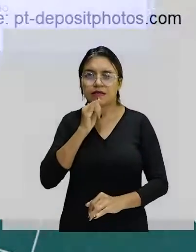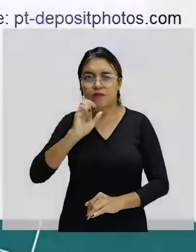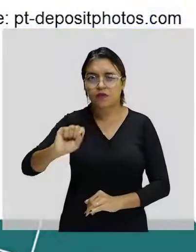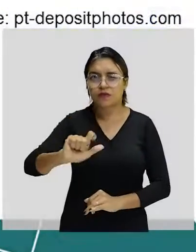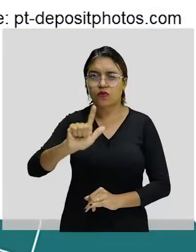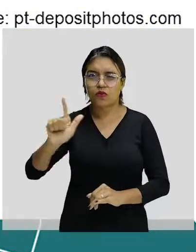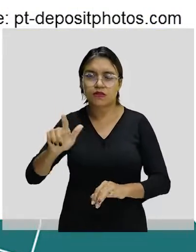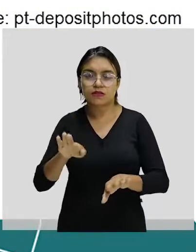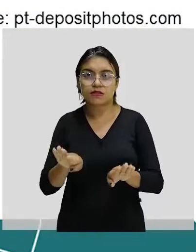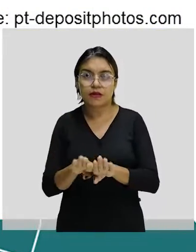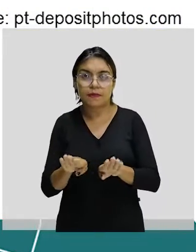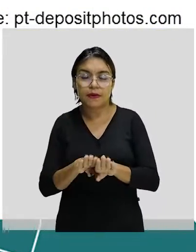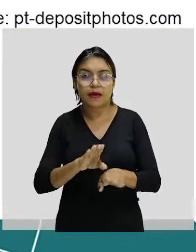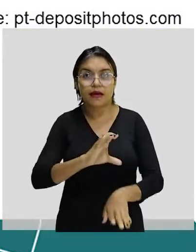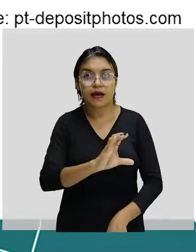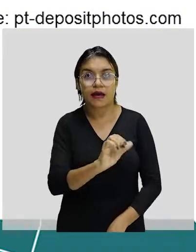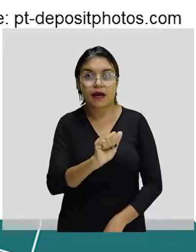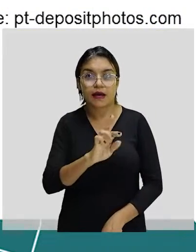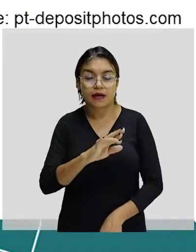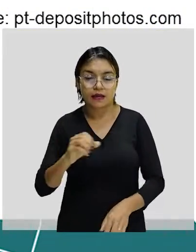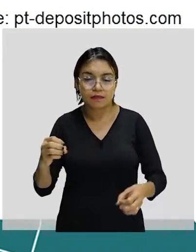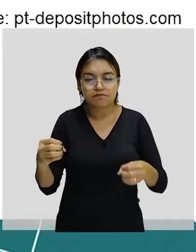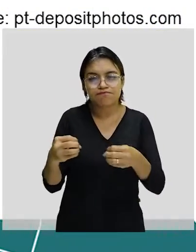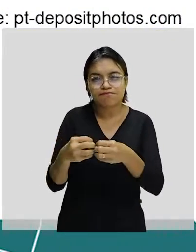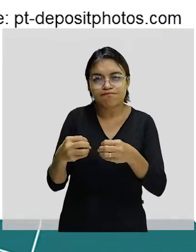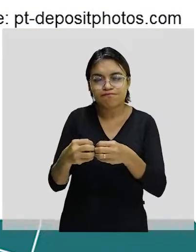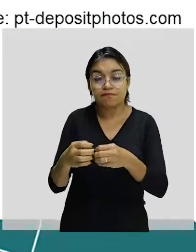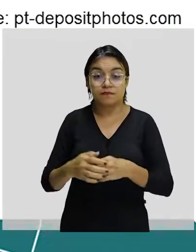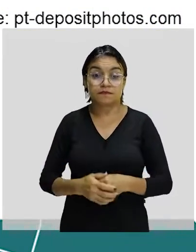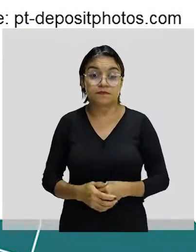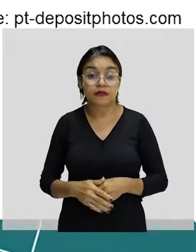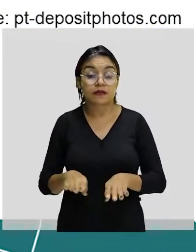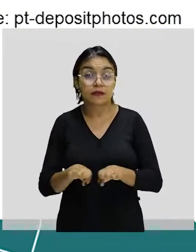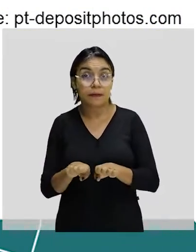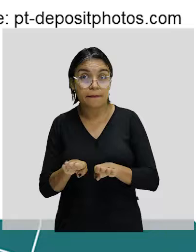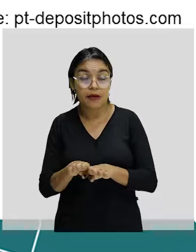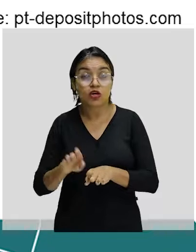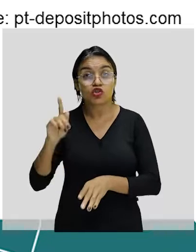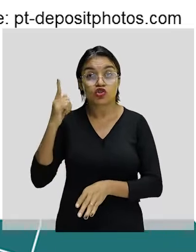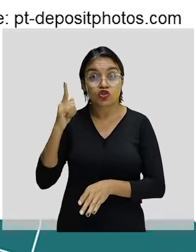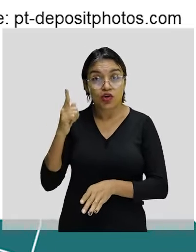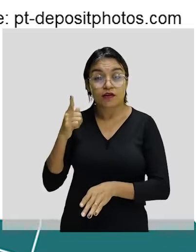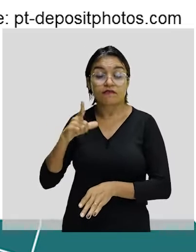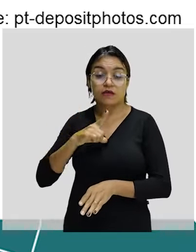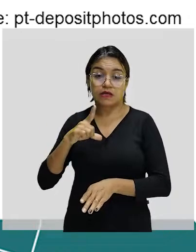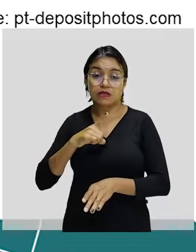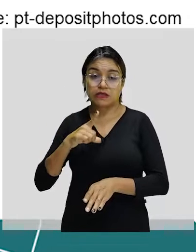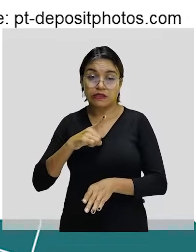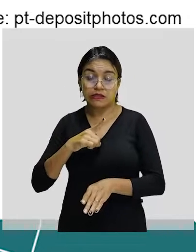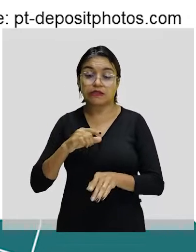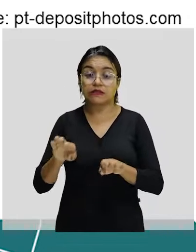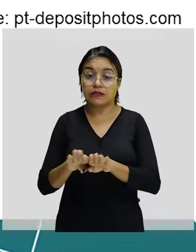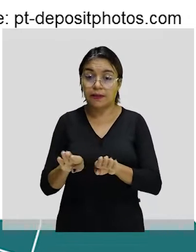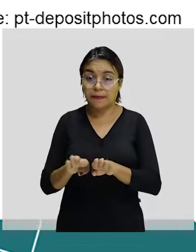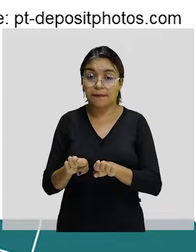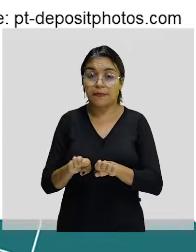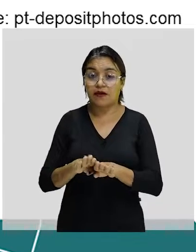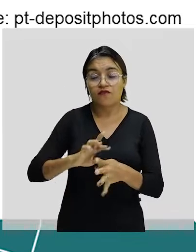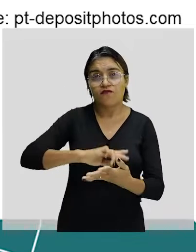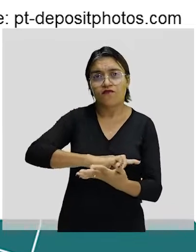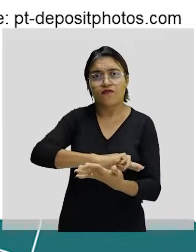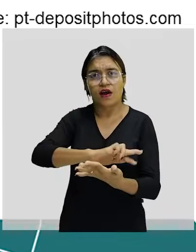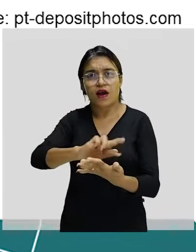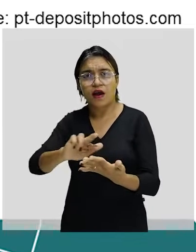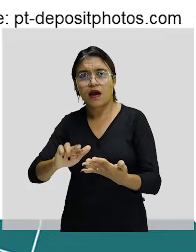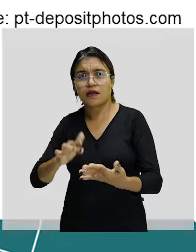caribenha. Justamente em virtude dessa proximidade, aí falando do aspecto geográfico, existia também uma questão de que várias pessoas,